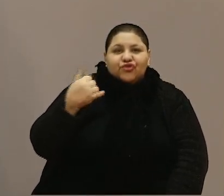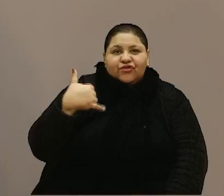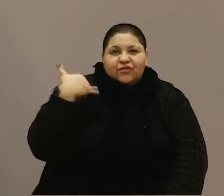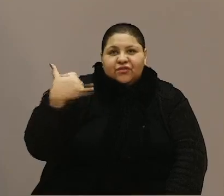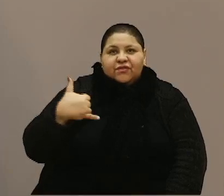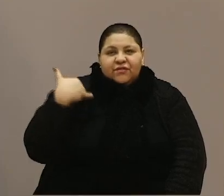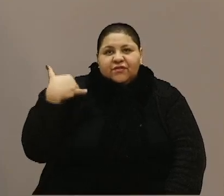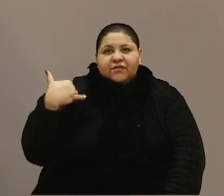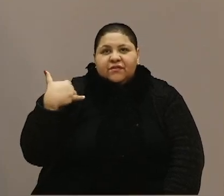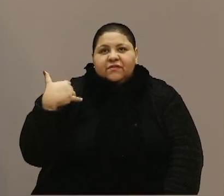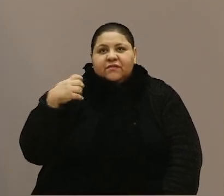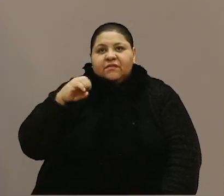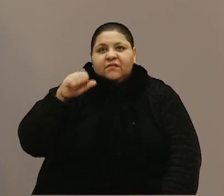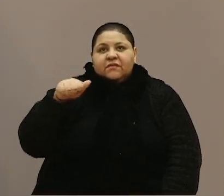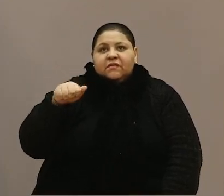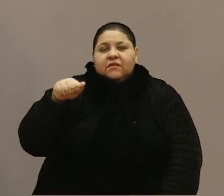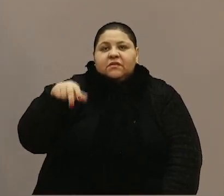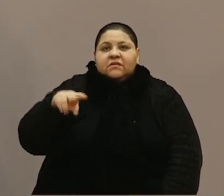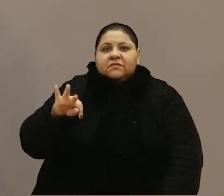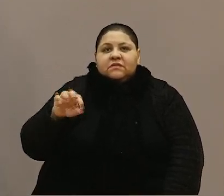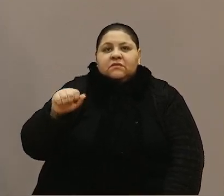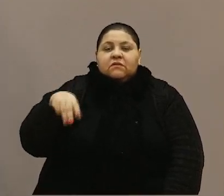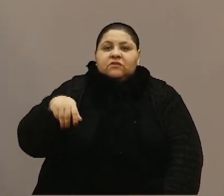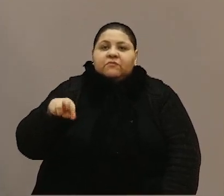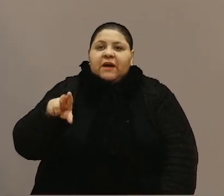sou ali do Santa Marta. Né?